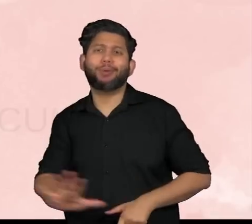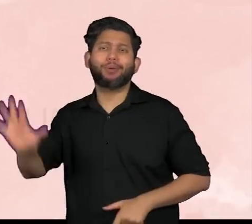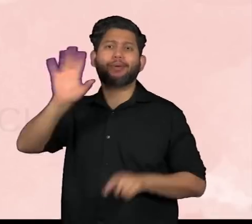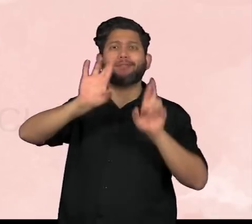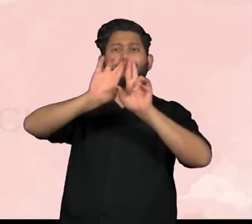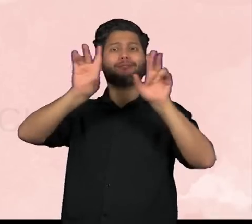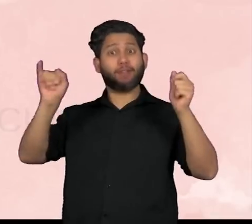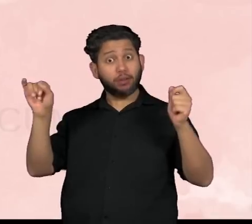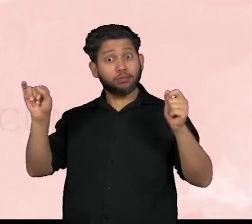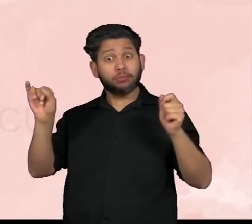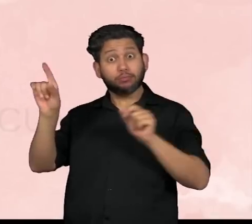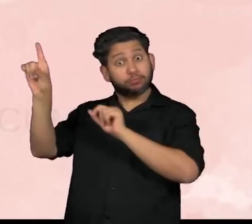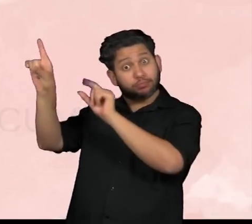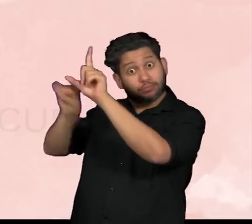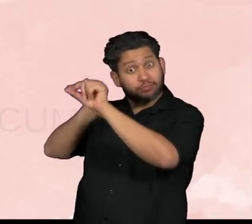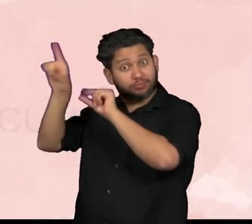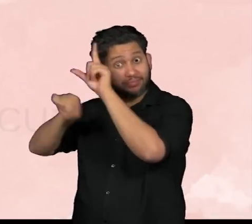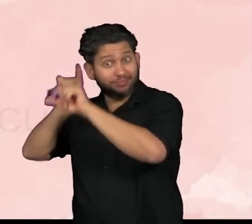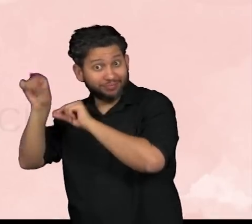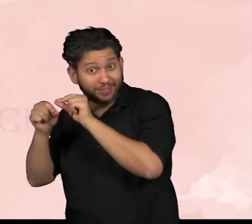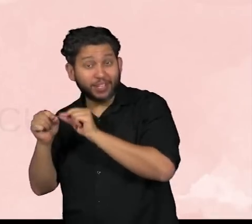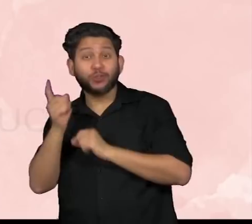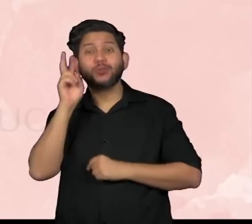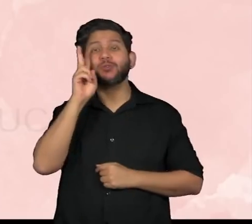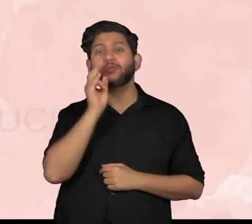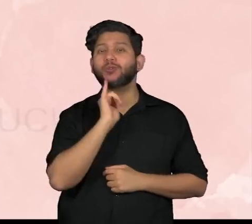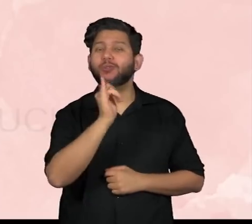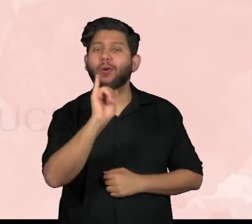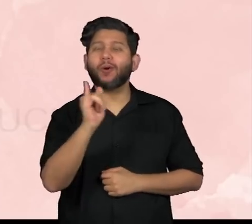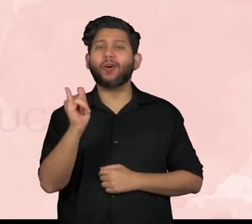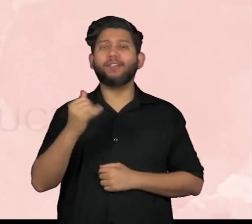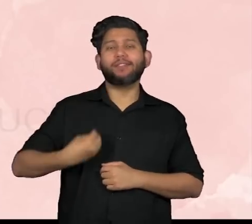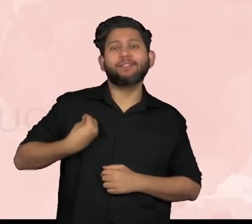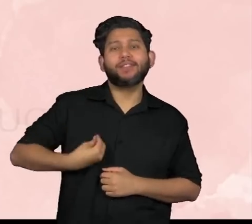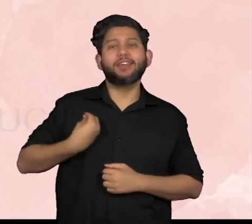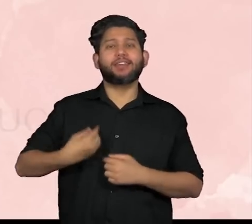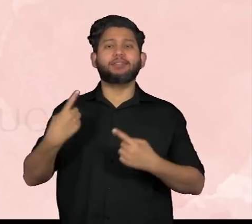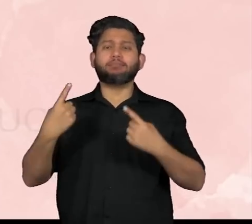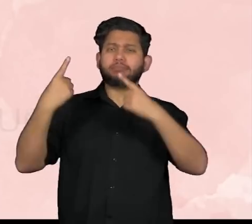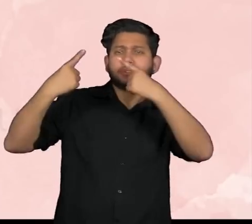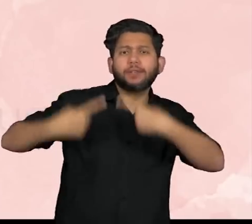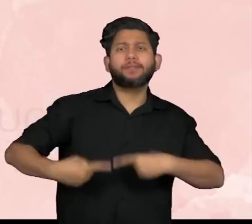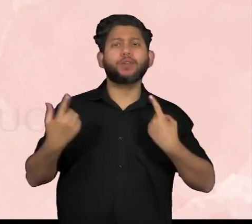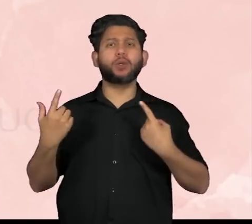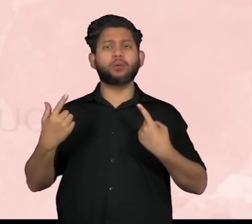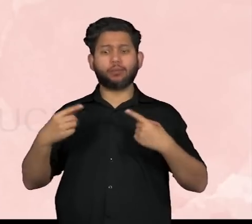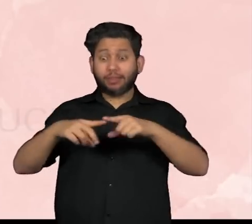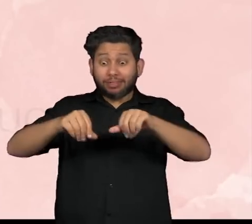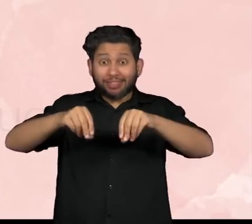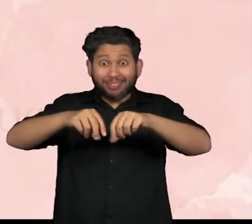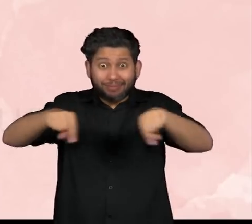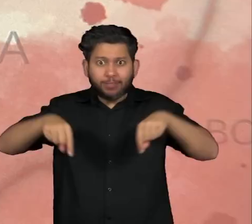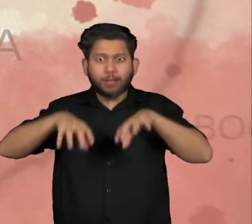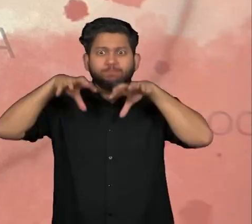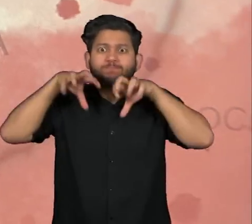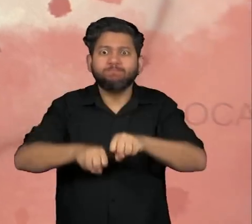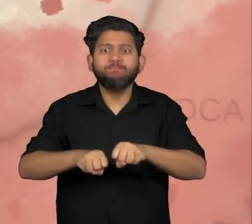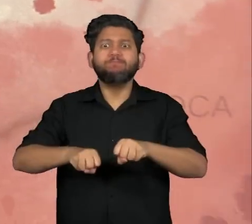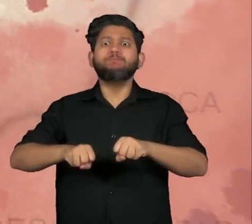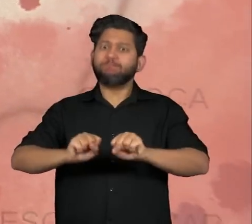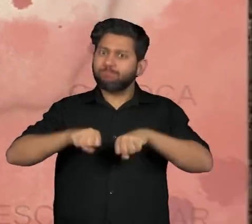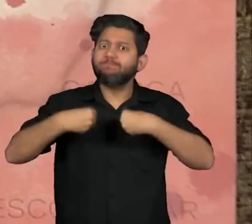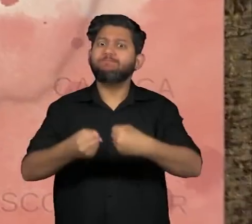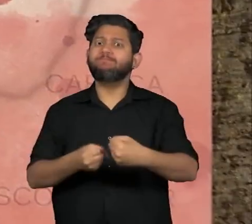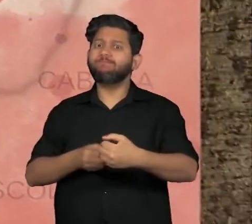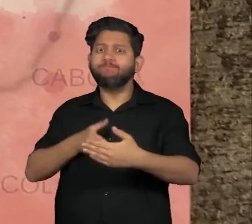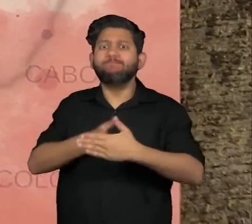suas comunidades, os desafios enfrentados e os conflitos em defesa de seus territórios e culturas. Os